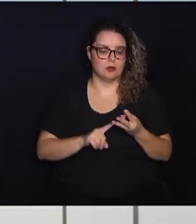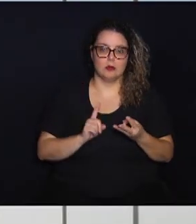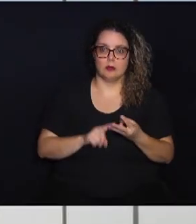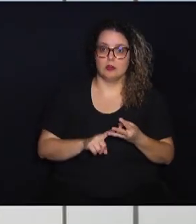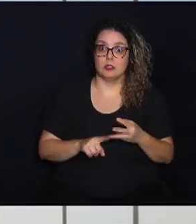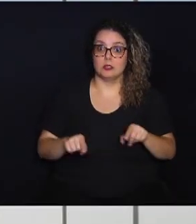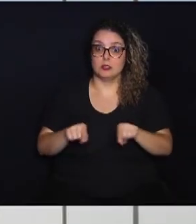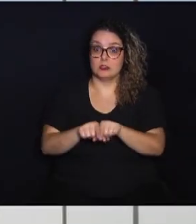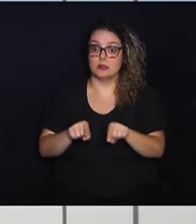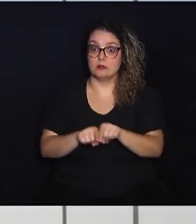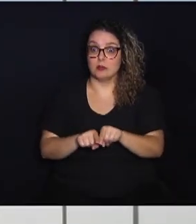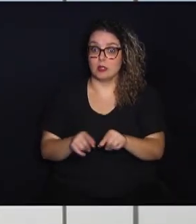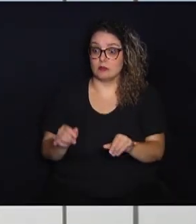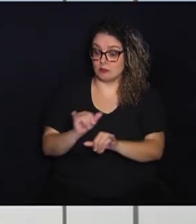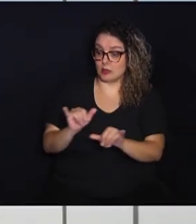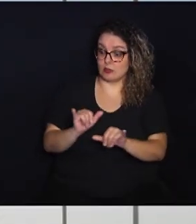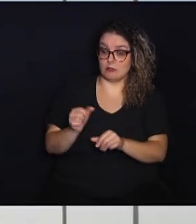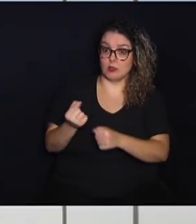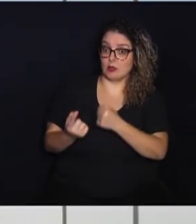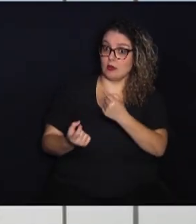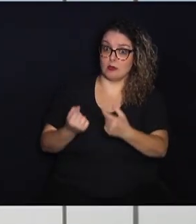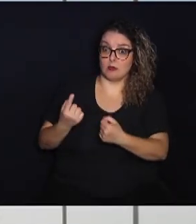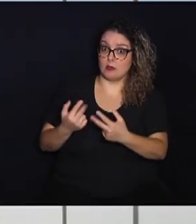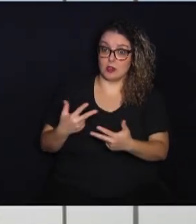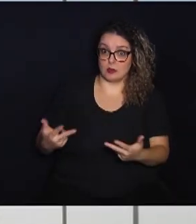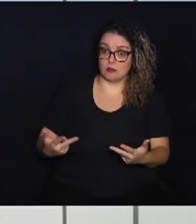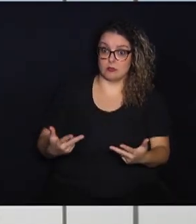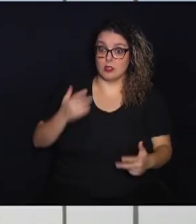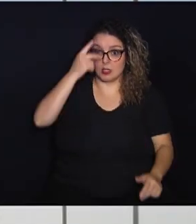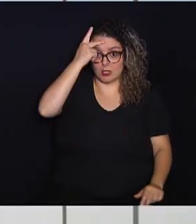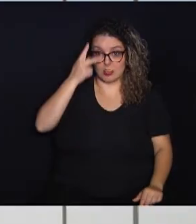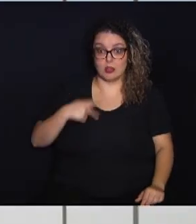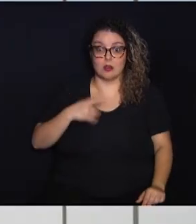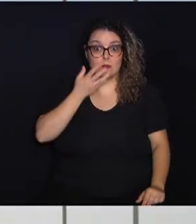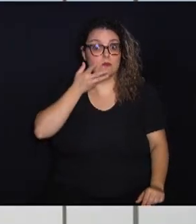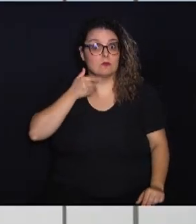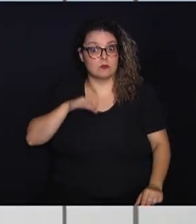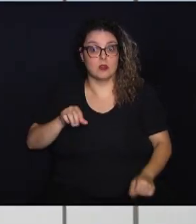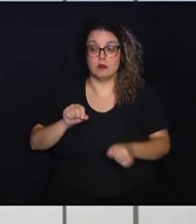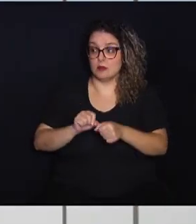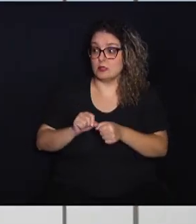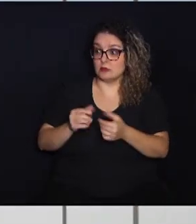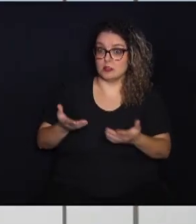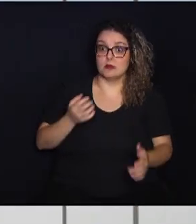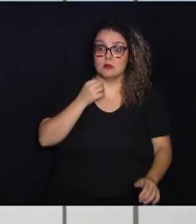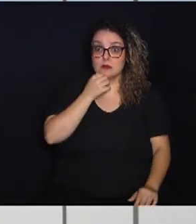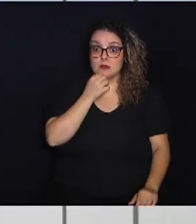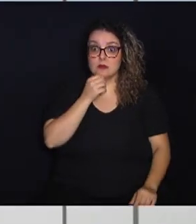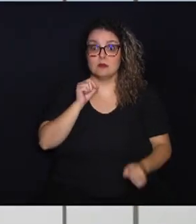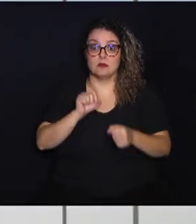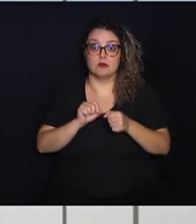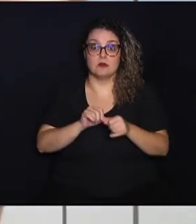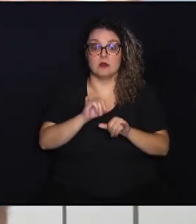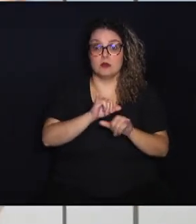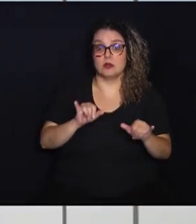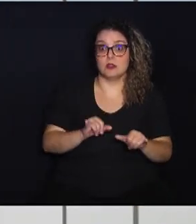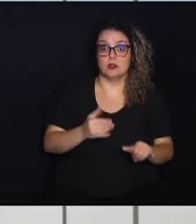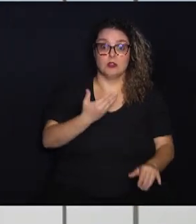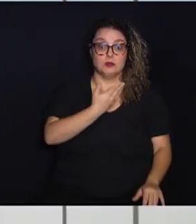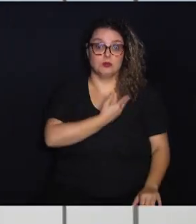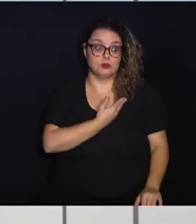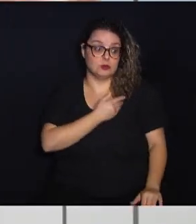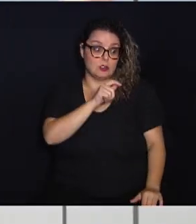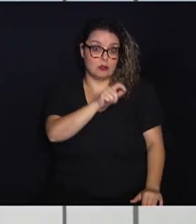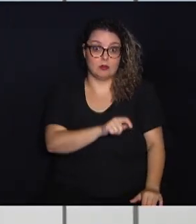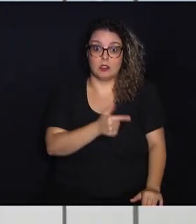inclusive fazer campanhas em prol de alguma coisa. As próprias crianças gostam de fazer isso, né? Vamos fazer uma campanha em prol do amiguinho que